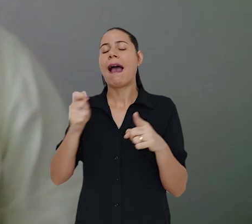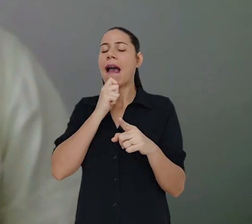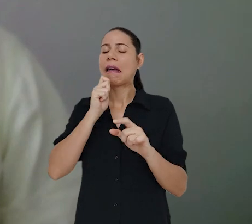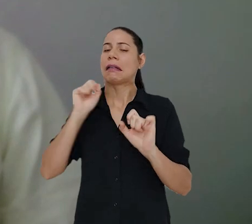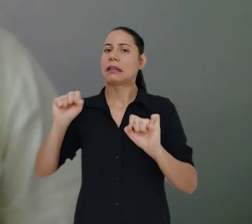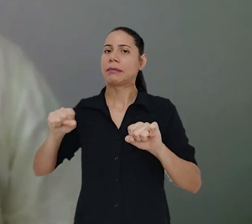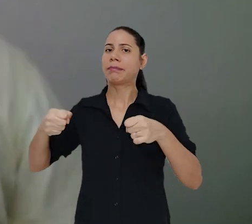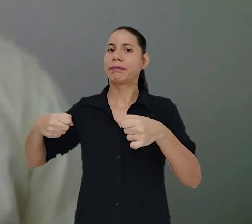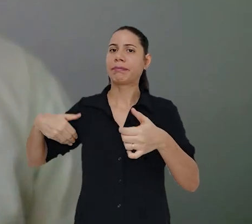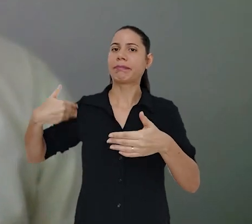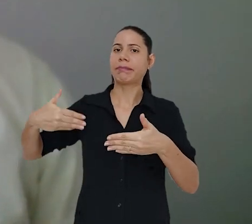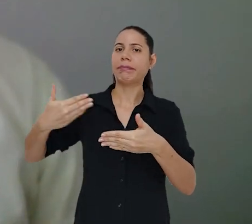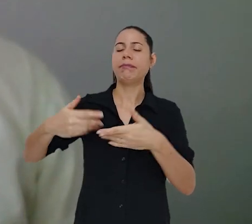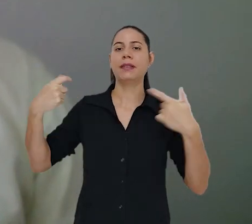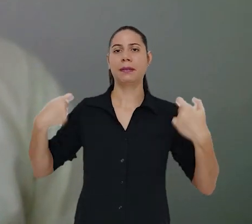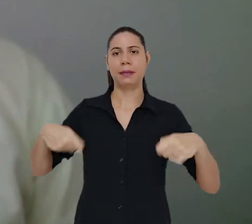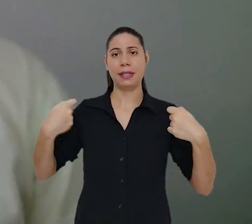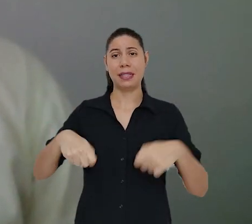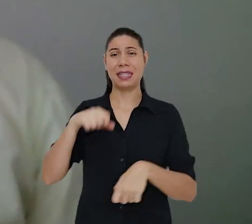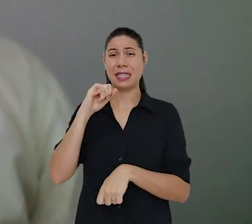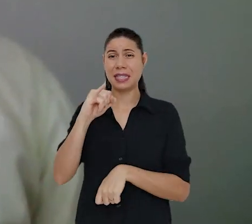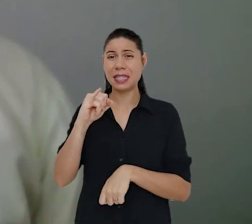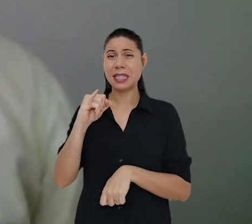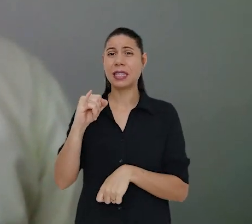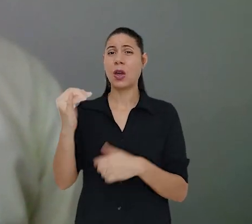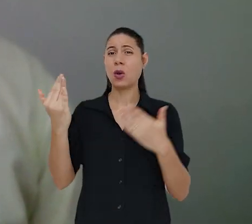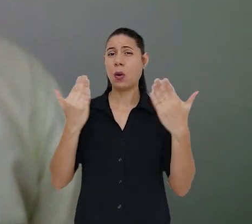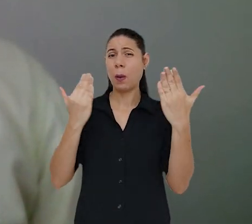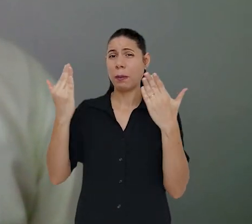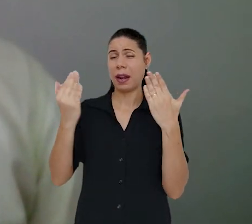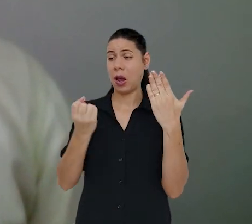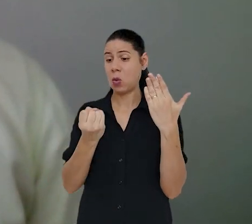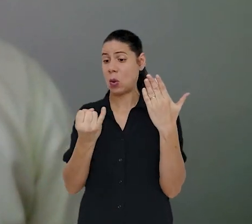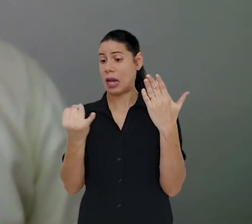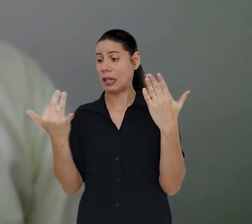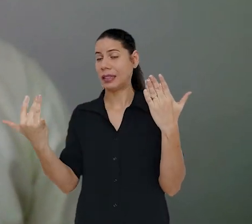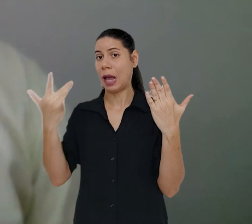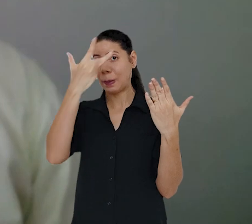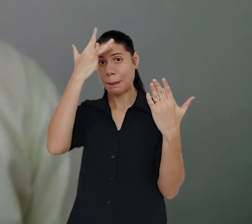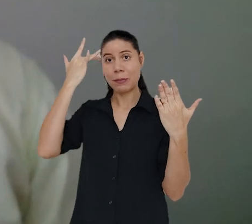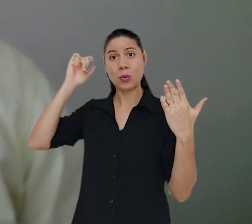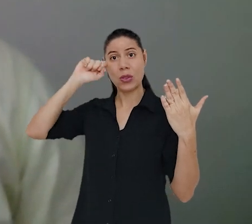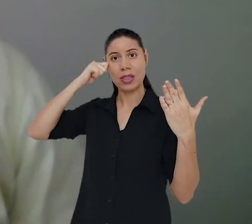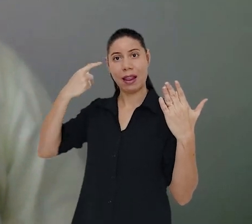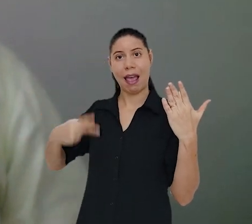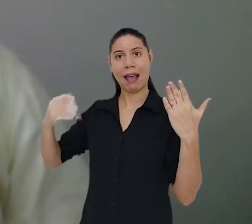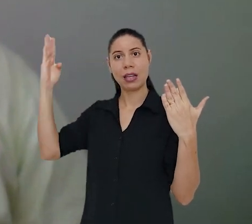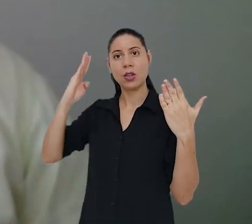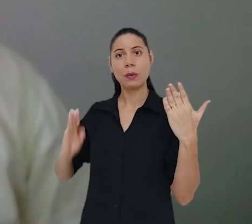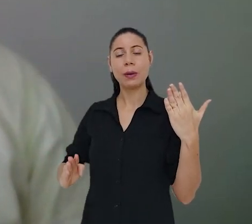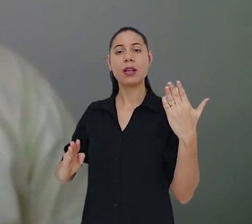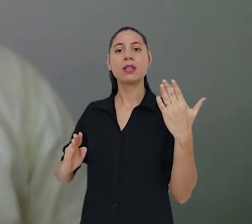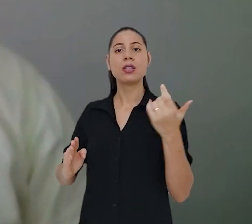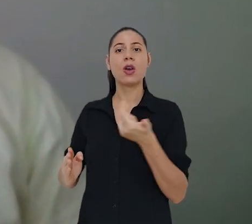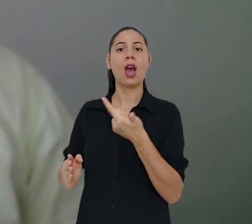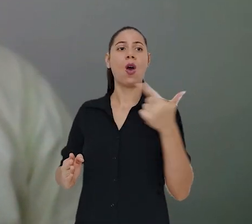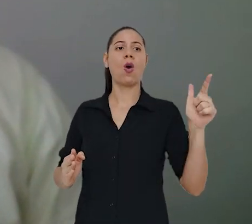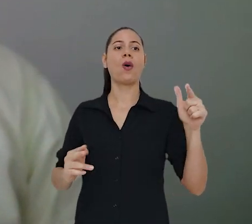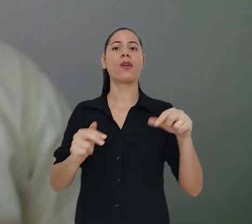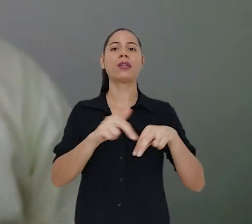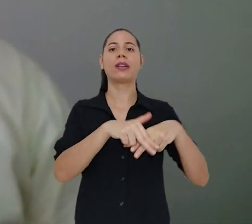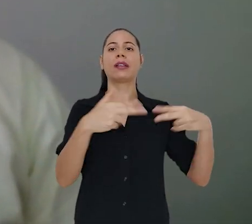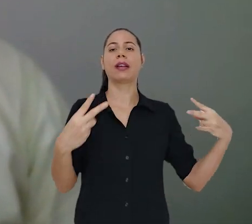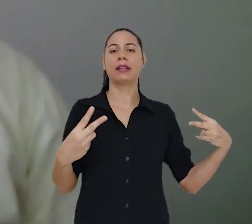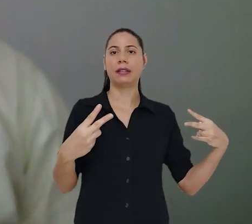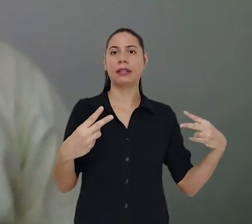ser feito quando se coloca no papel a quantidade, né, de pessoas negras que tem no Brasil em relação a outras